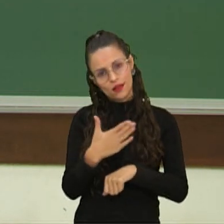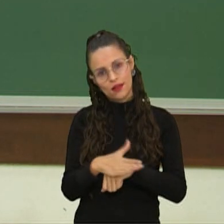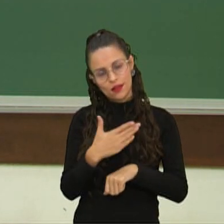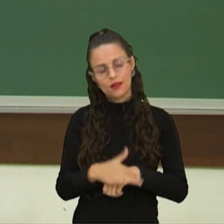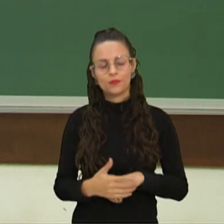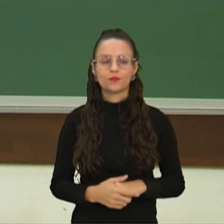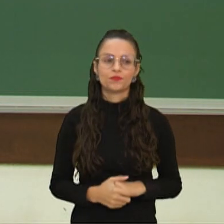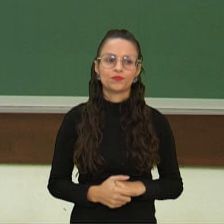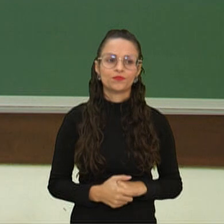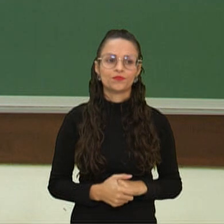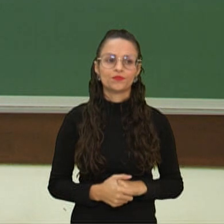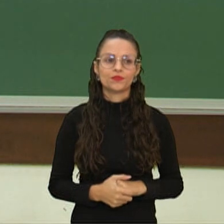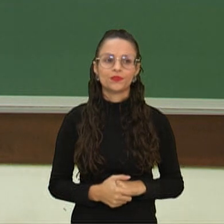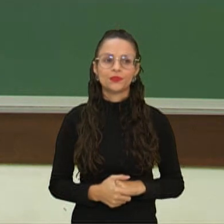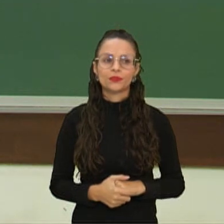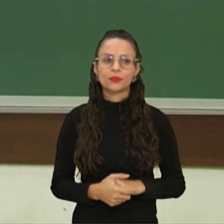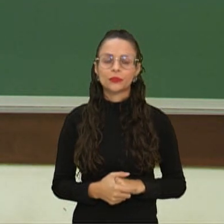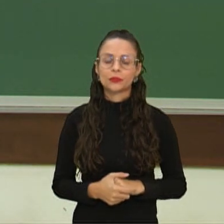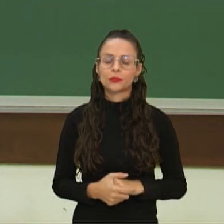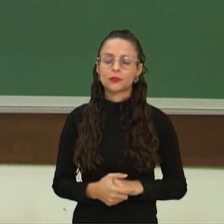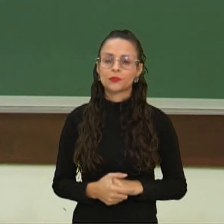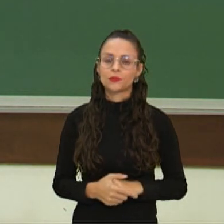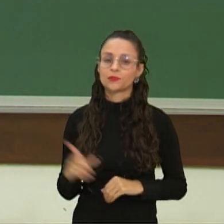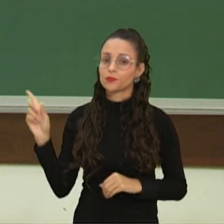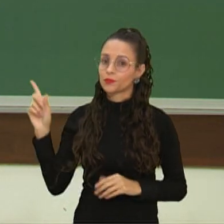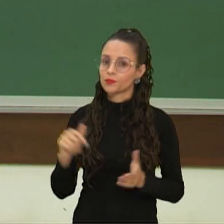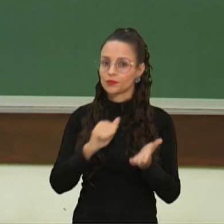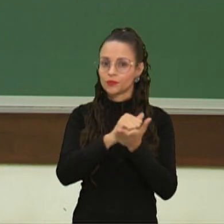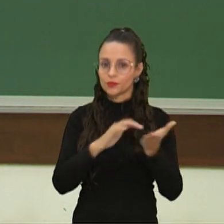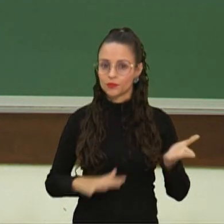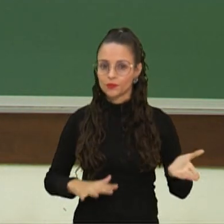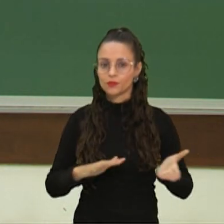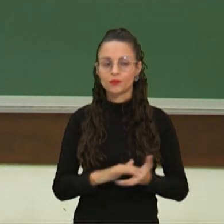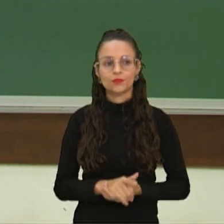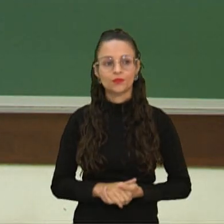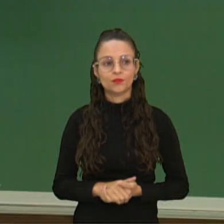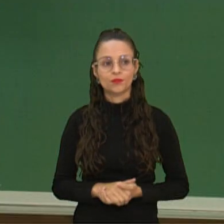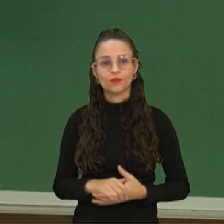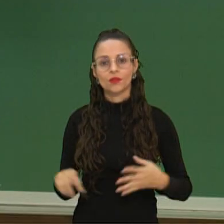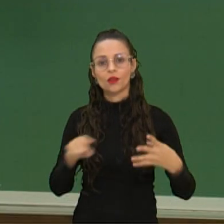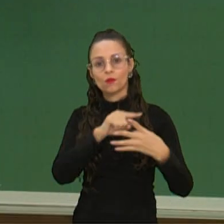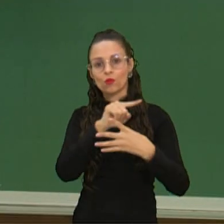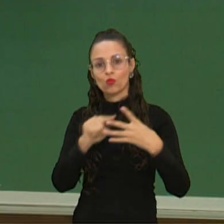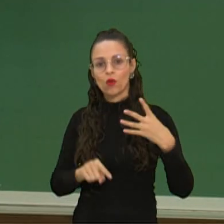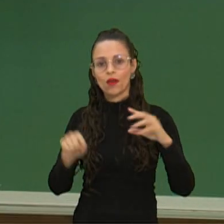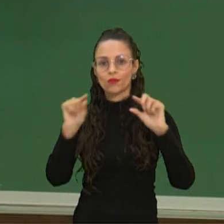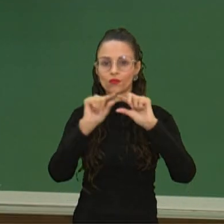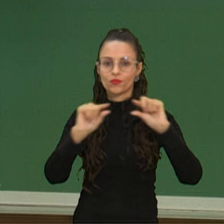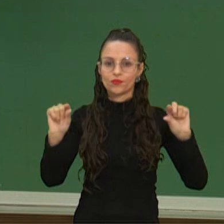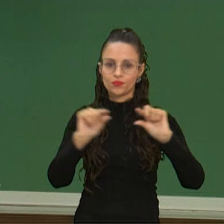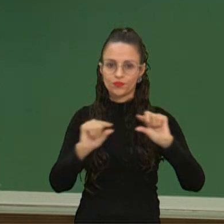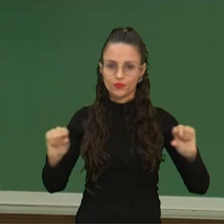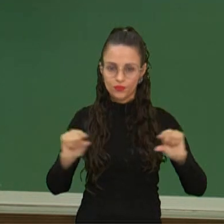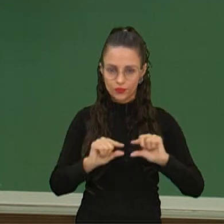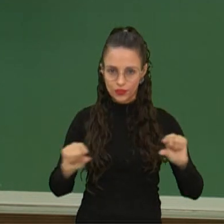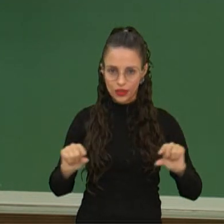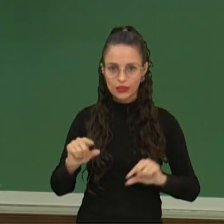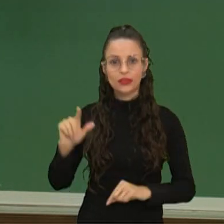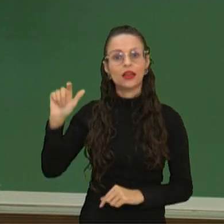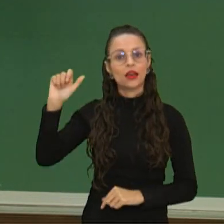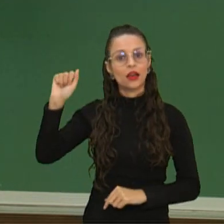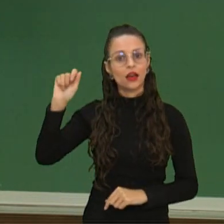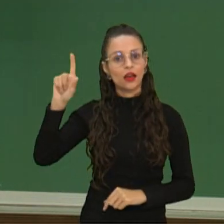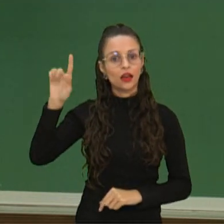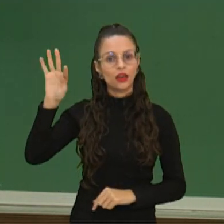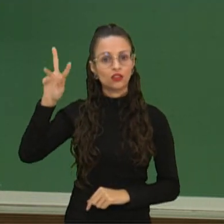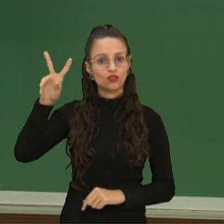aqui, olha só. Eu tenho nesse exercício aqui 4 frases que estão na voz ativa